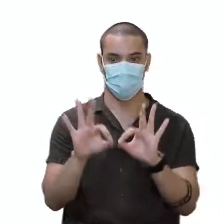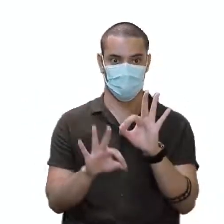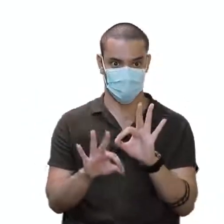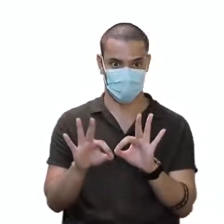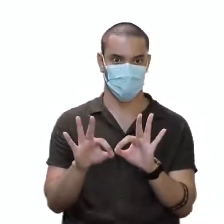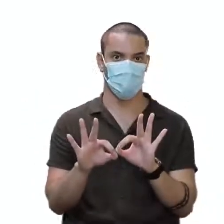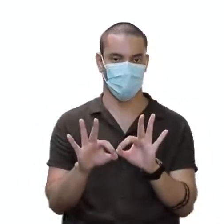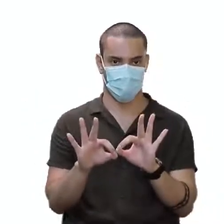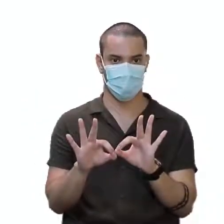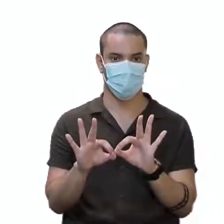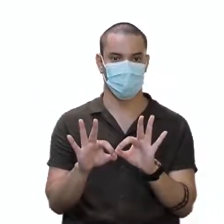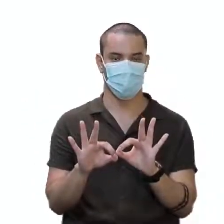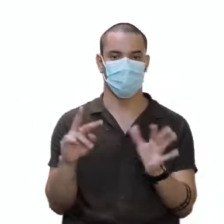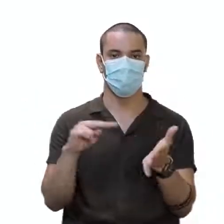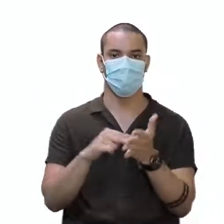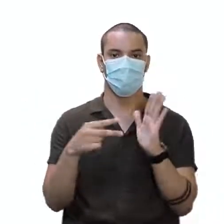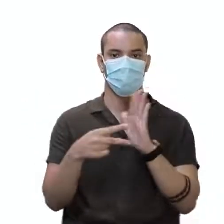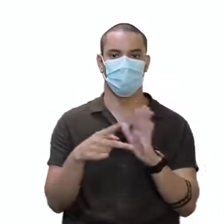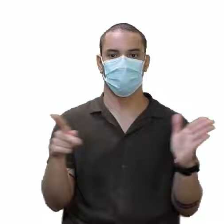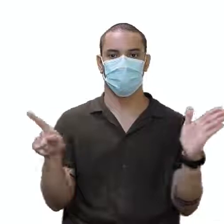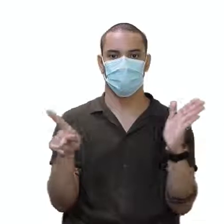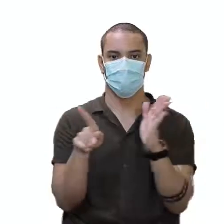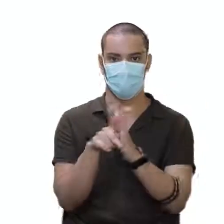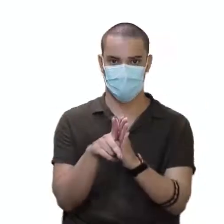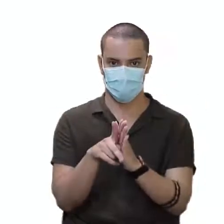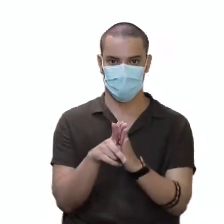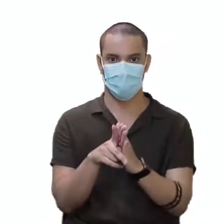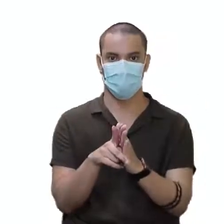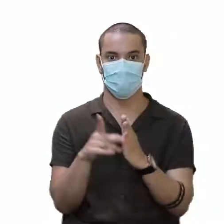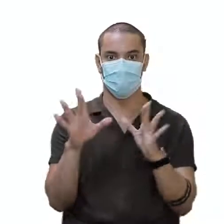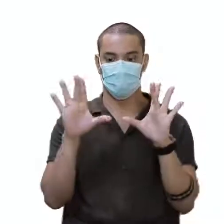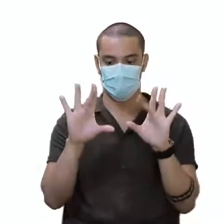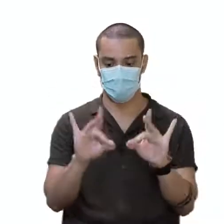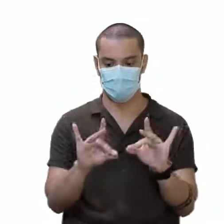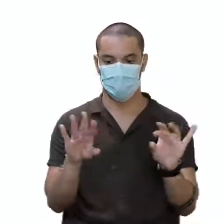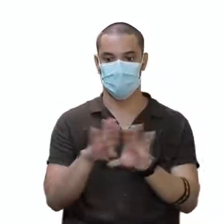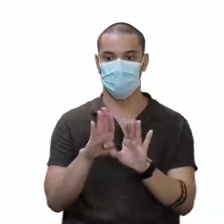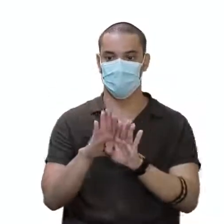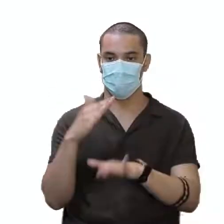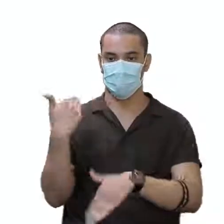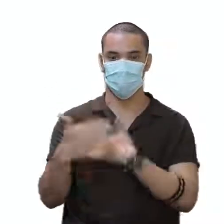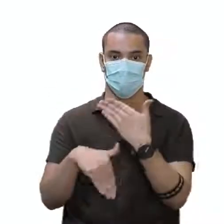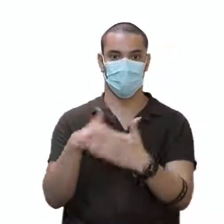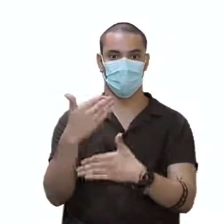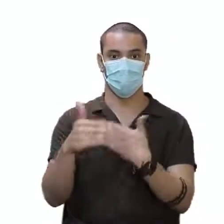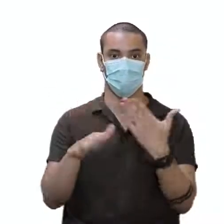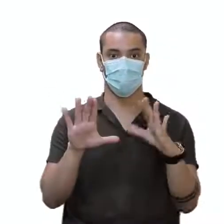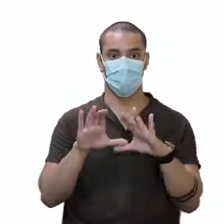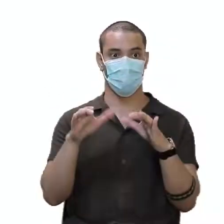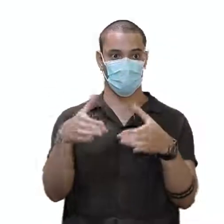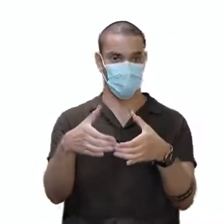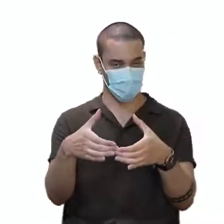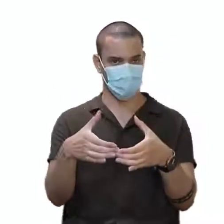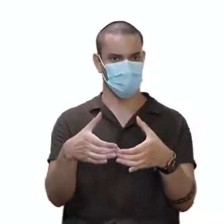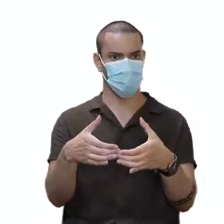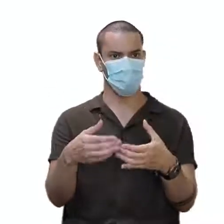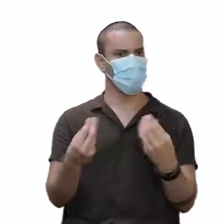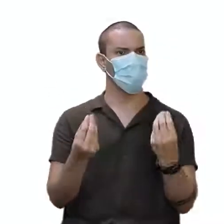tá, meus queridos? Da instalação e desenvolvimento de uma